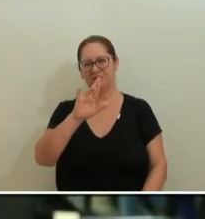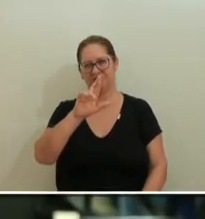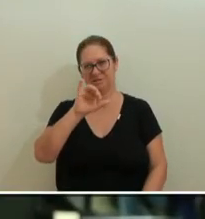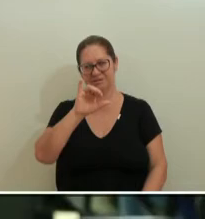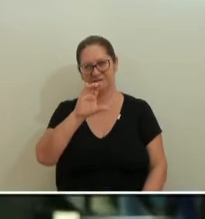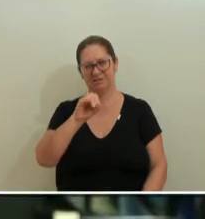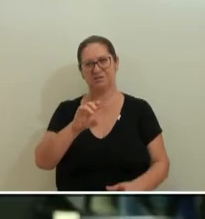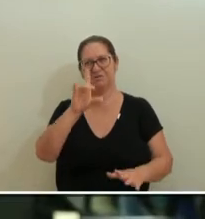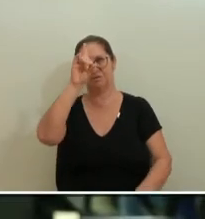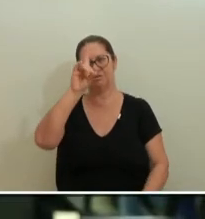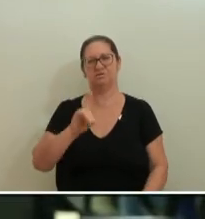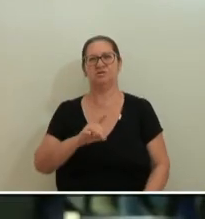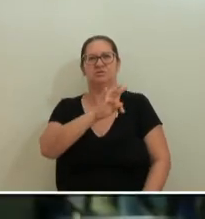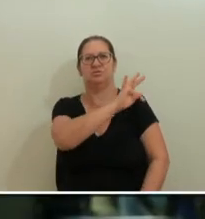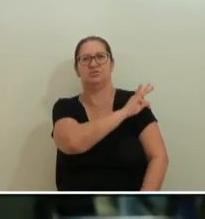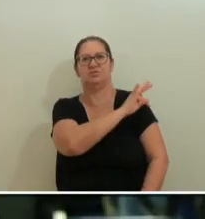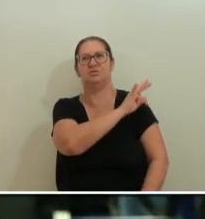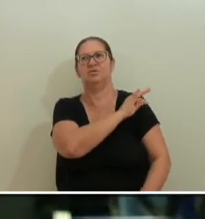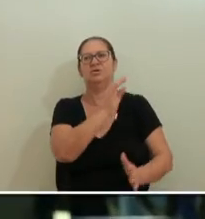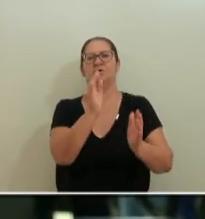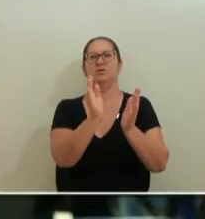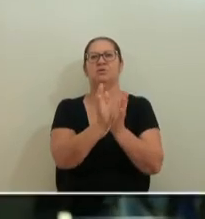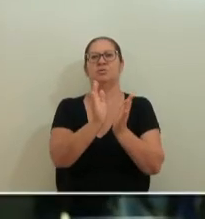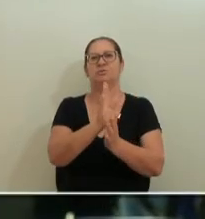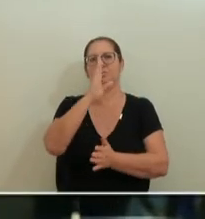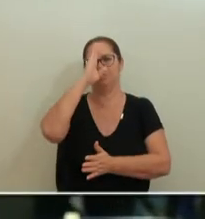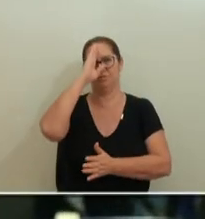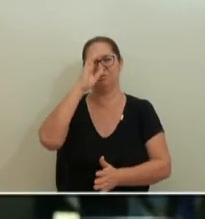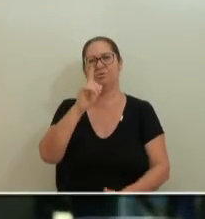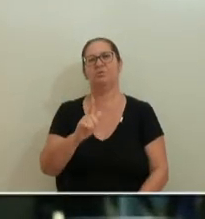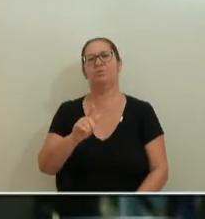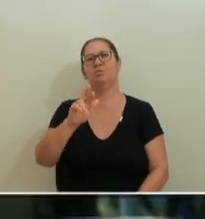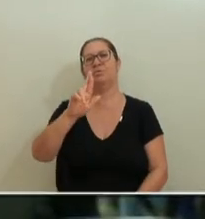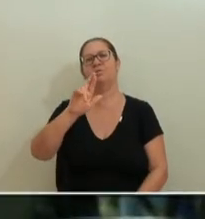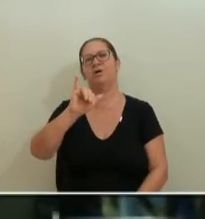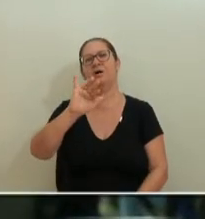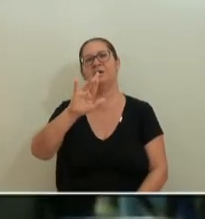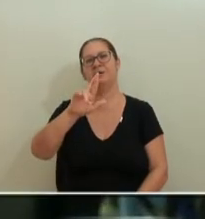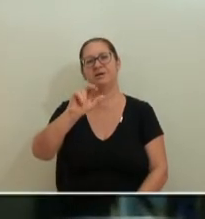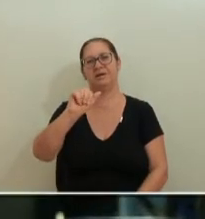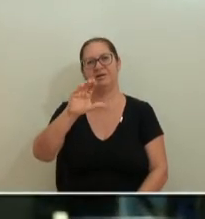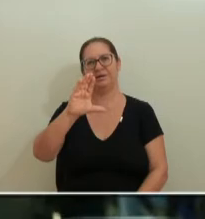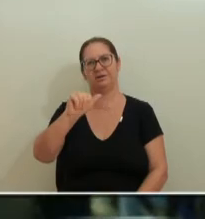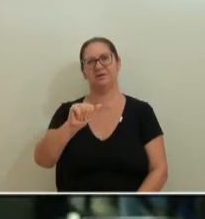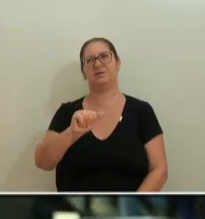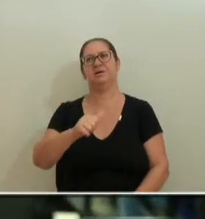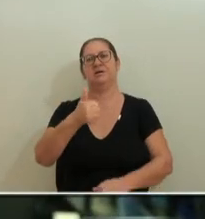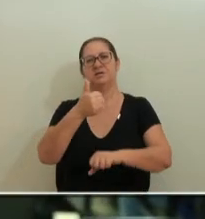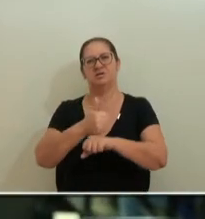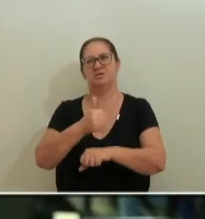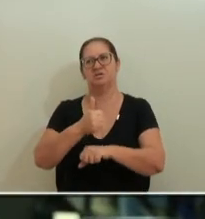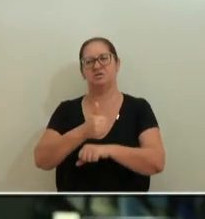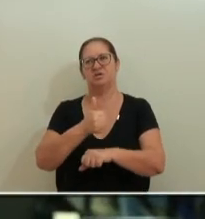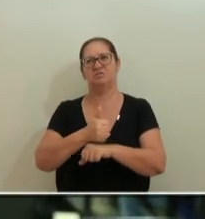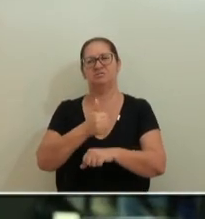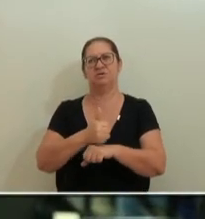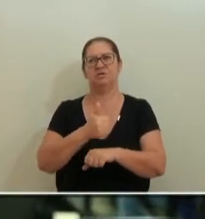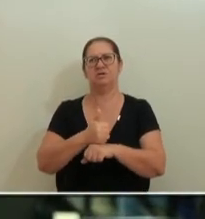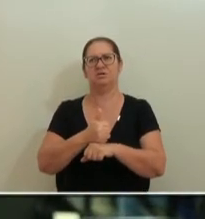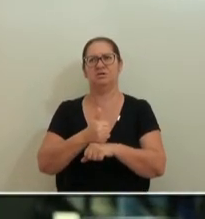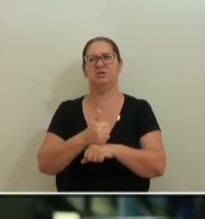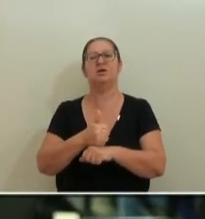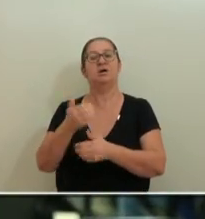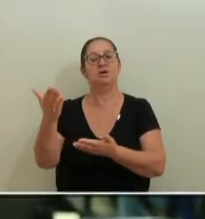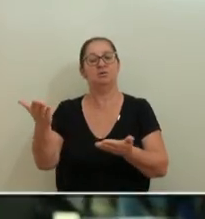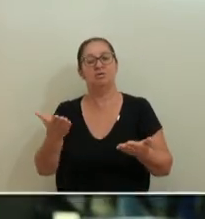que é diretor técnico do Grupo Escoteiro Guairacá, também conhecido como Chefe Kiko. Você está